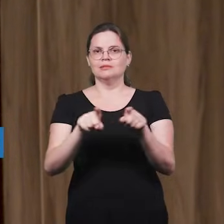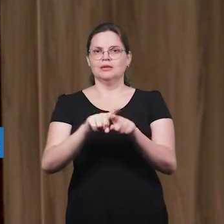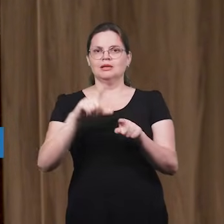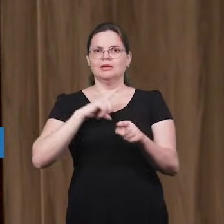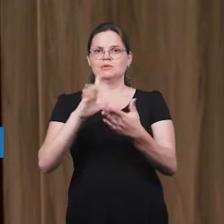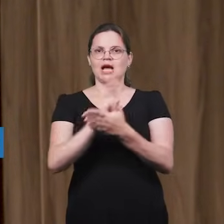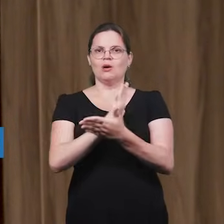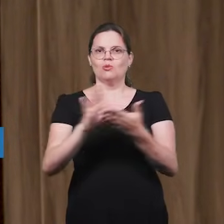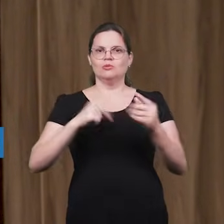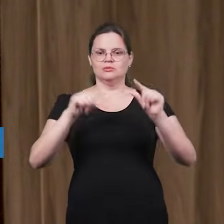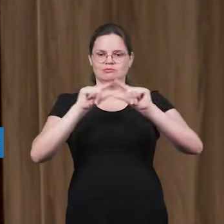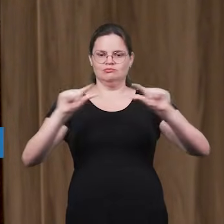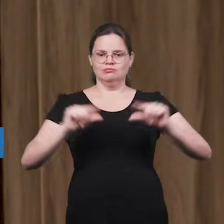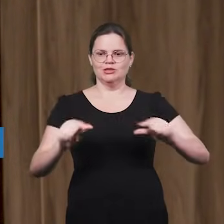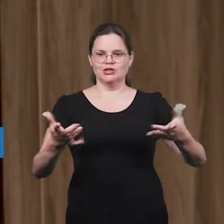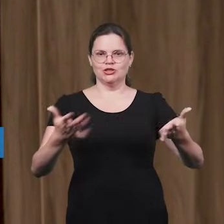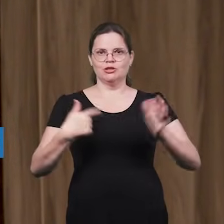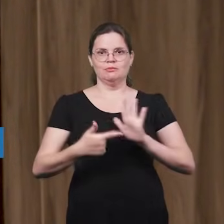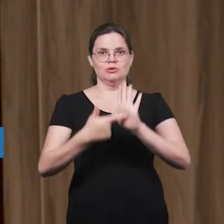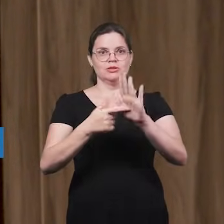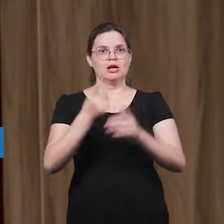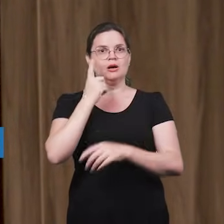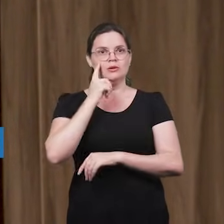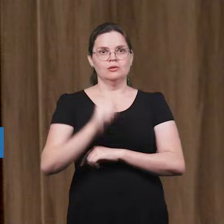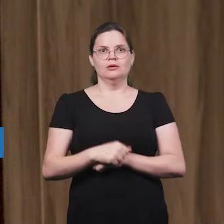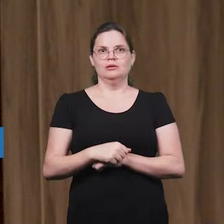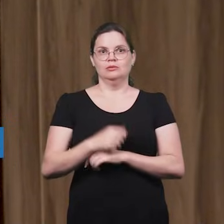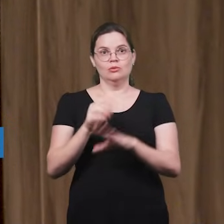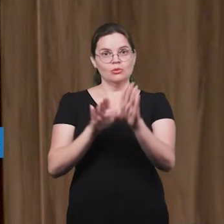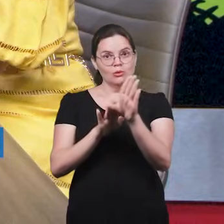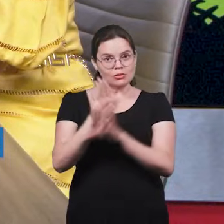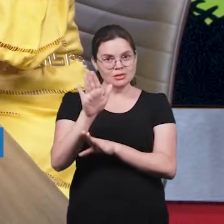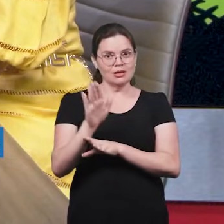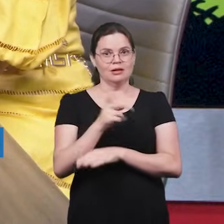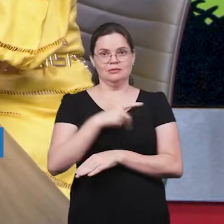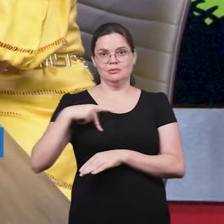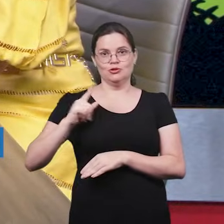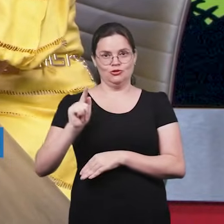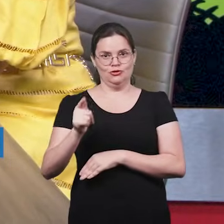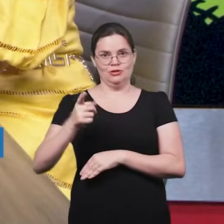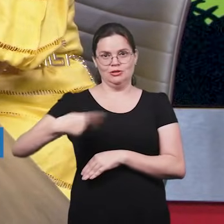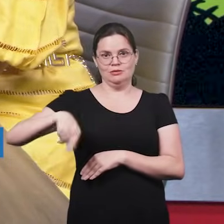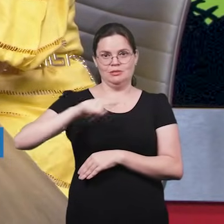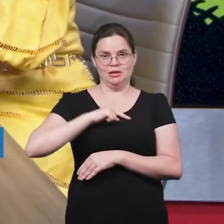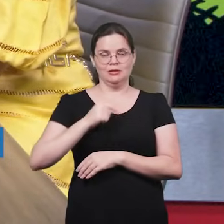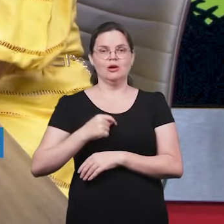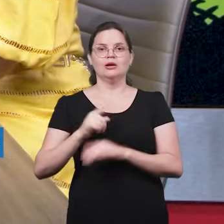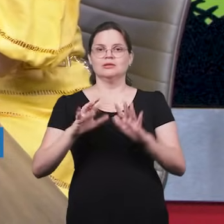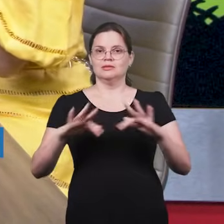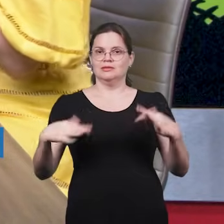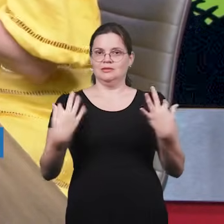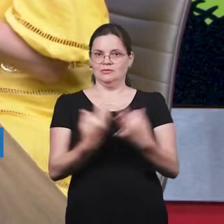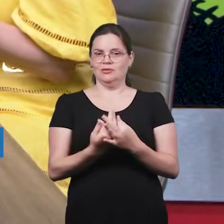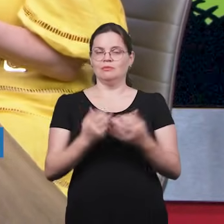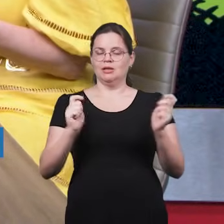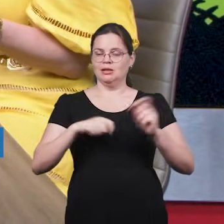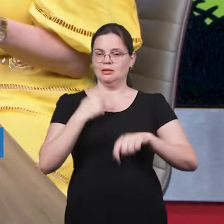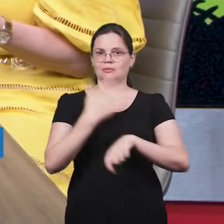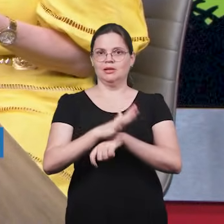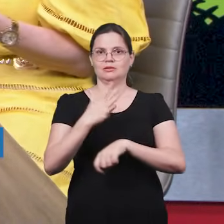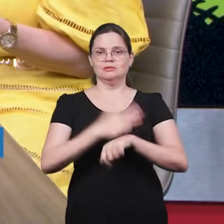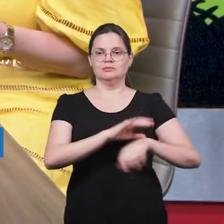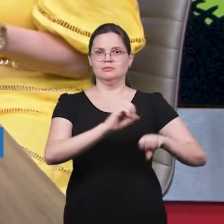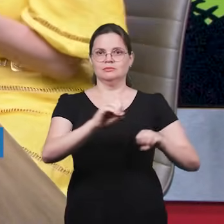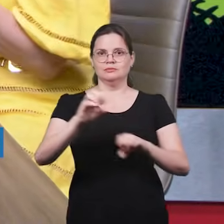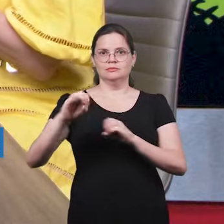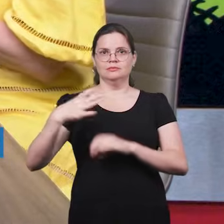deles, quando ele diz assim: coloque um conselho que ele deu para nós, para as nossas famílias, para a educação dos